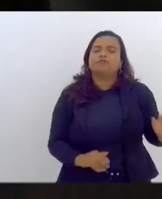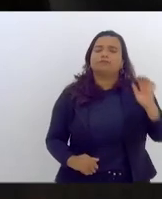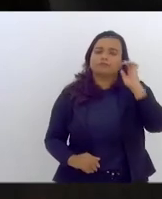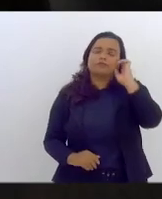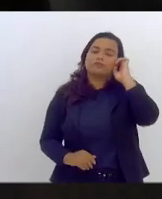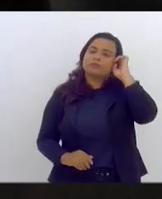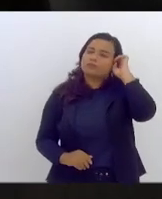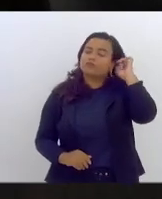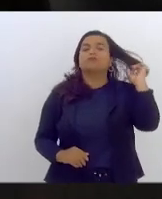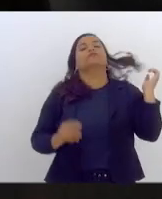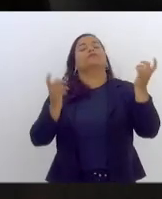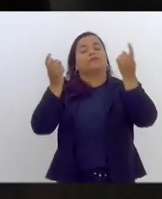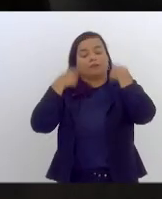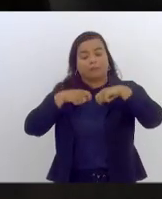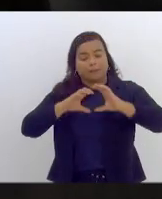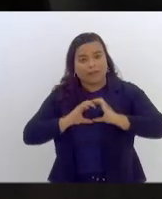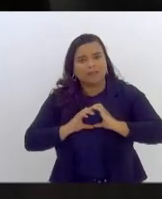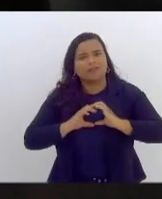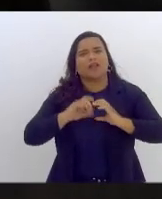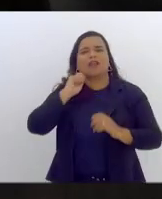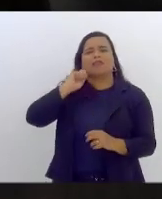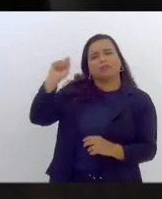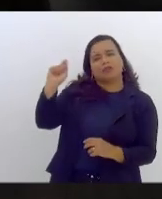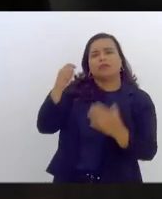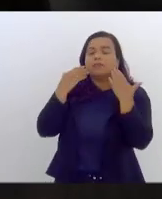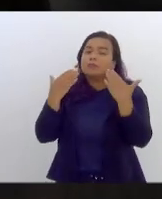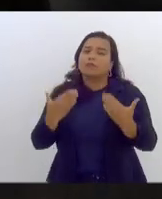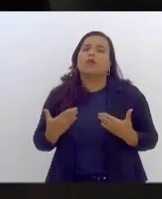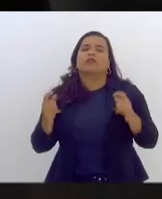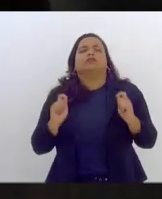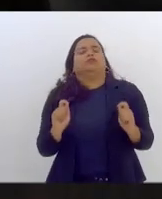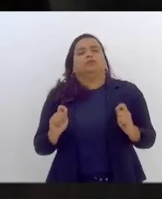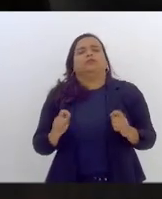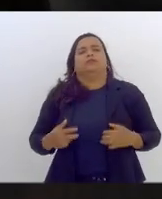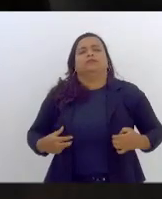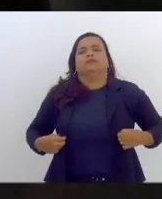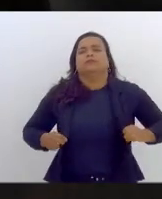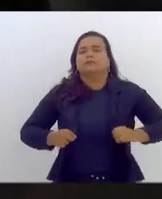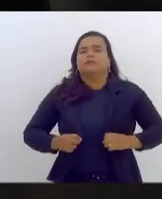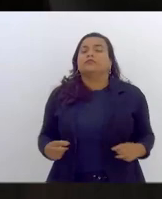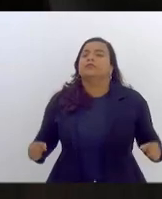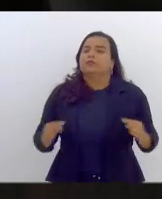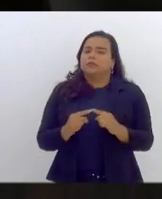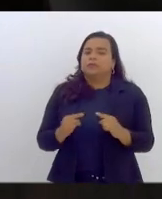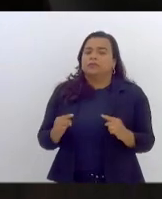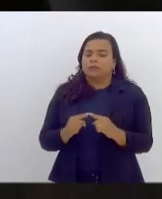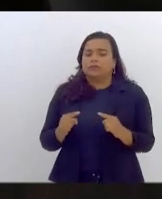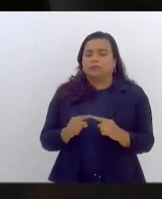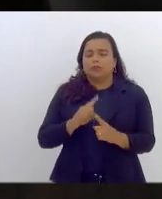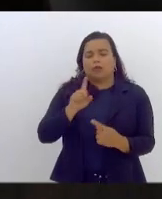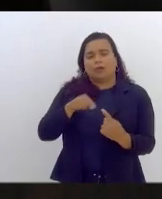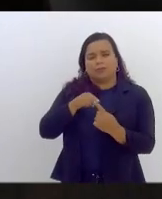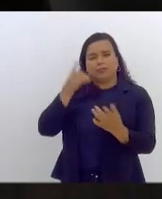A medalha Tiradentes me diz que o sentido original da nação